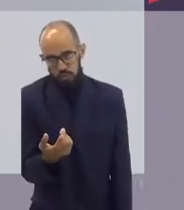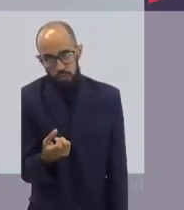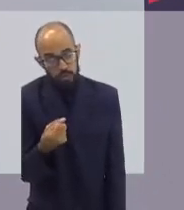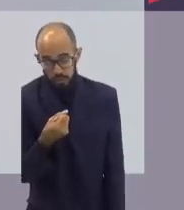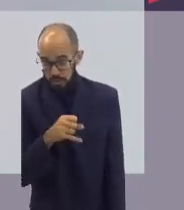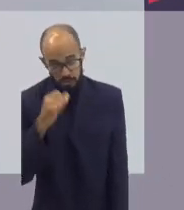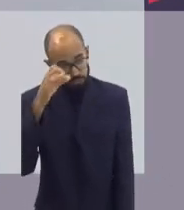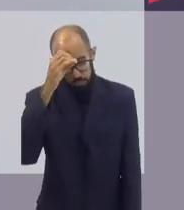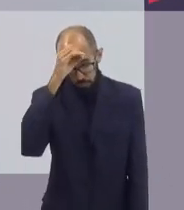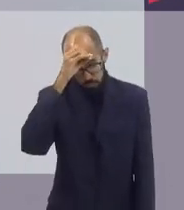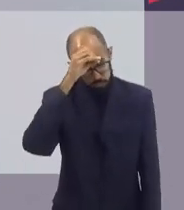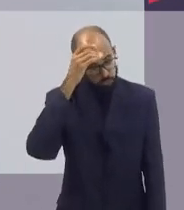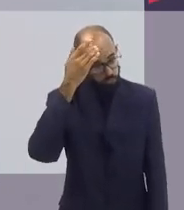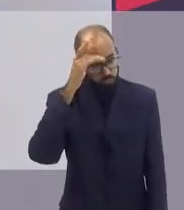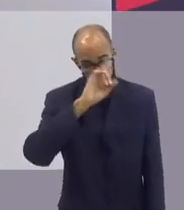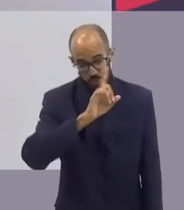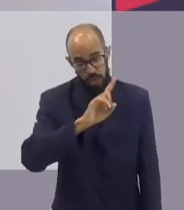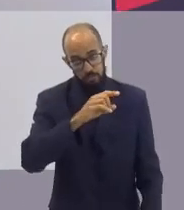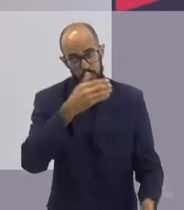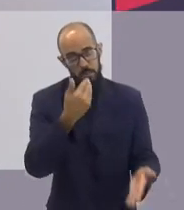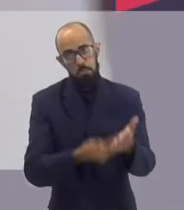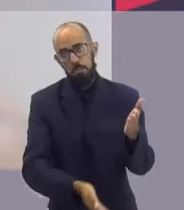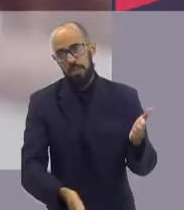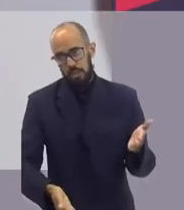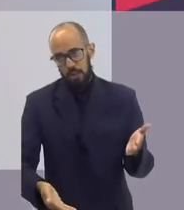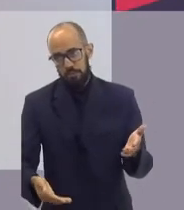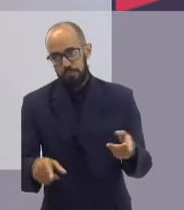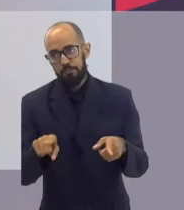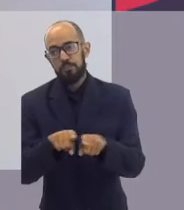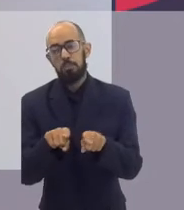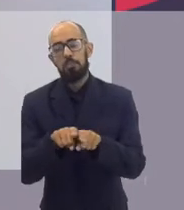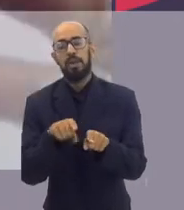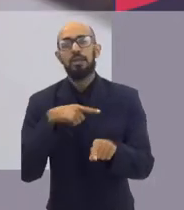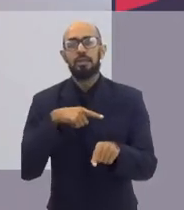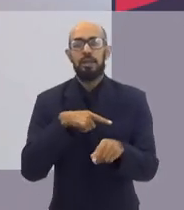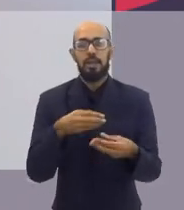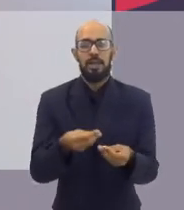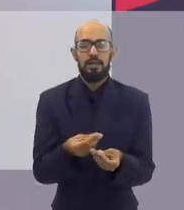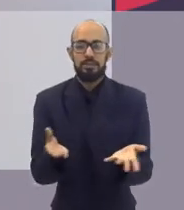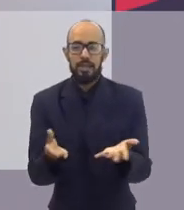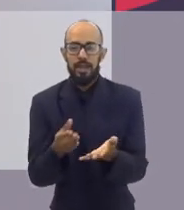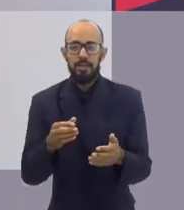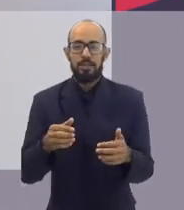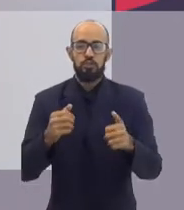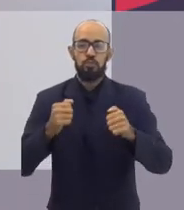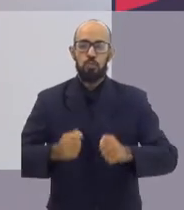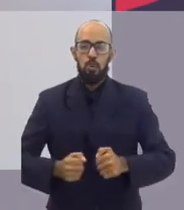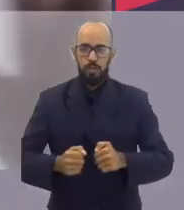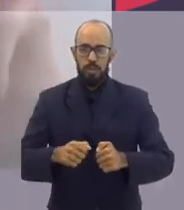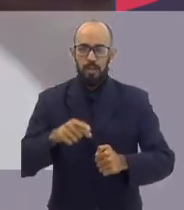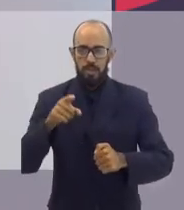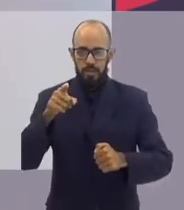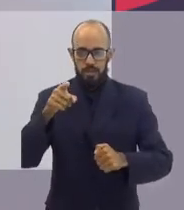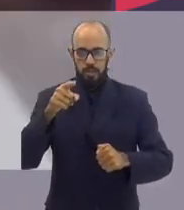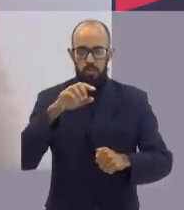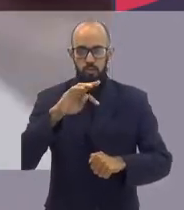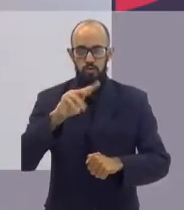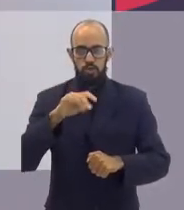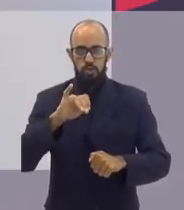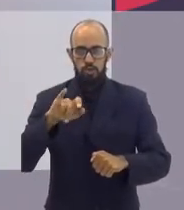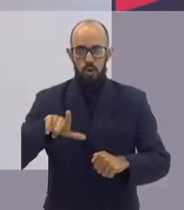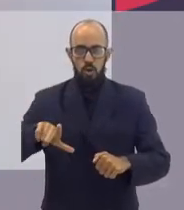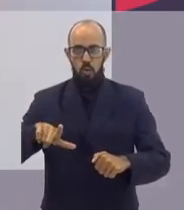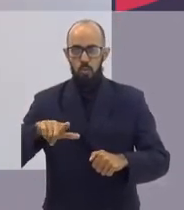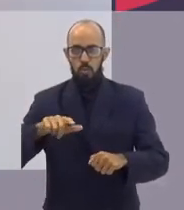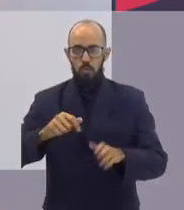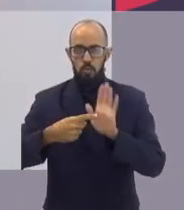não souber, é um desafiador. Né? E tem as cartas de poder. Aí o Xexéu pode explicar que ele mostrou lá